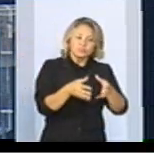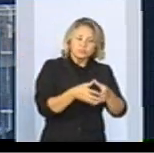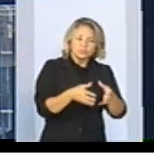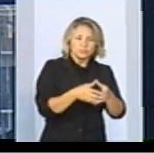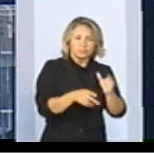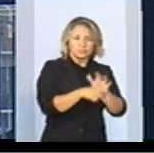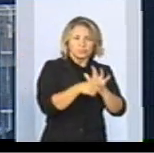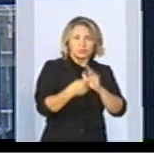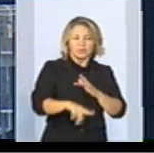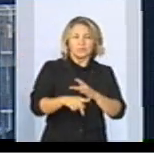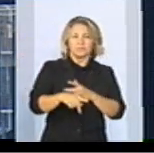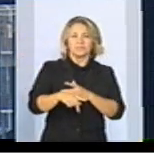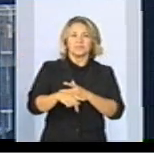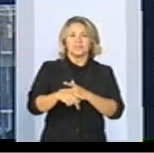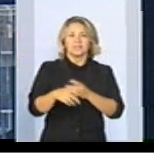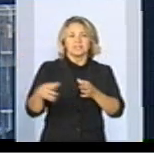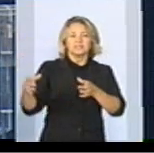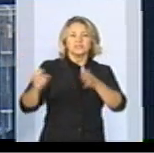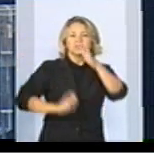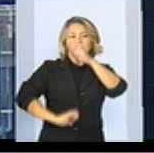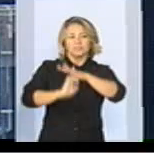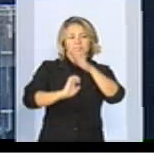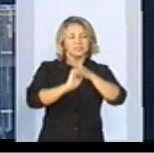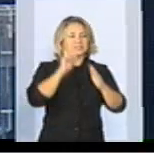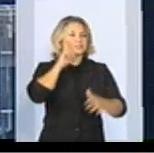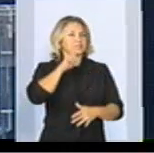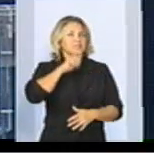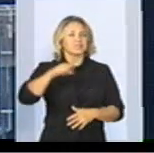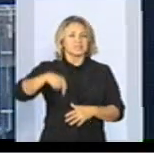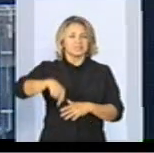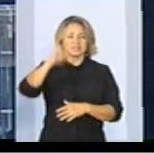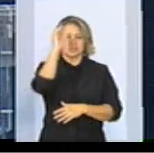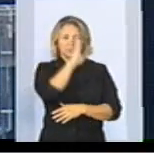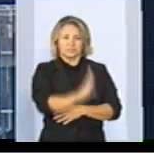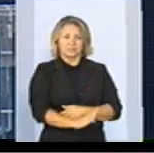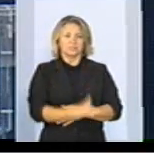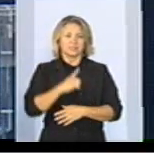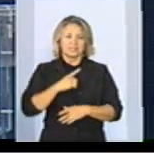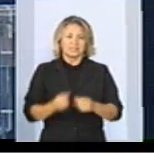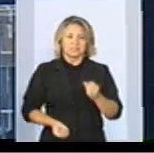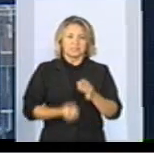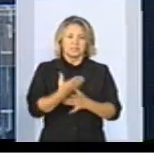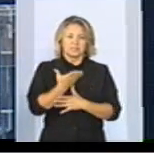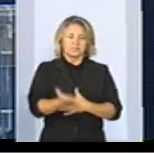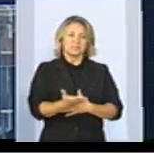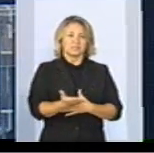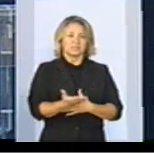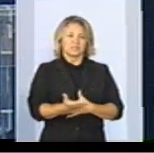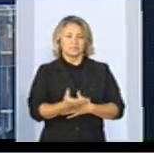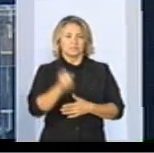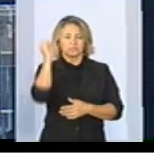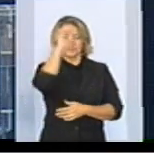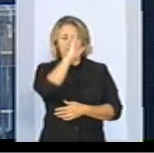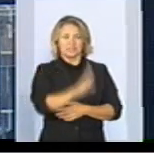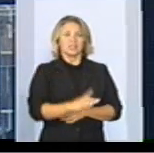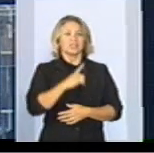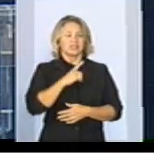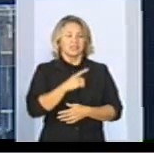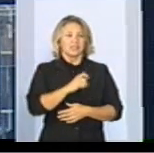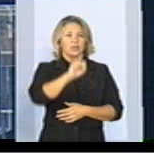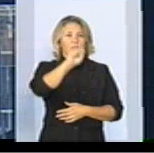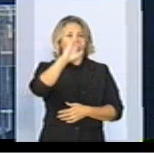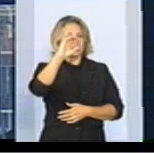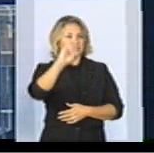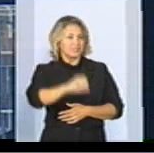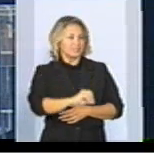empresas norte-americanas no nosso país. A falta de competição existe também no âmbito da programação estrangeira. Existem 80 canais estrangeiros de